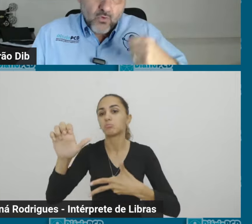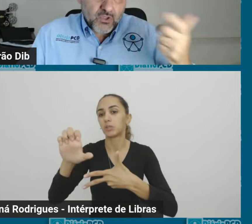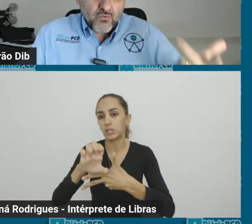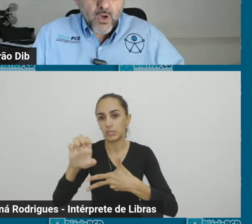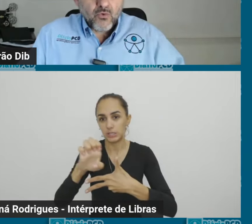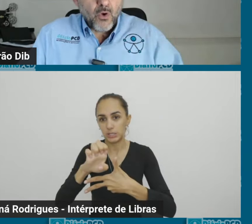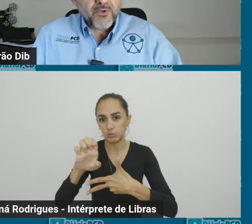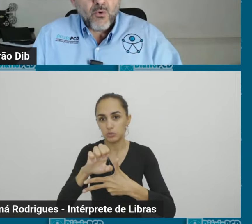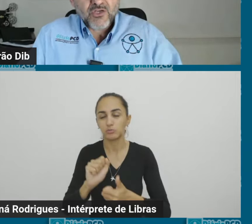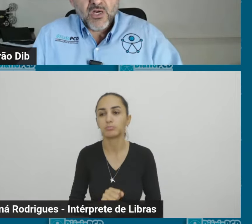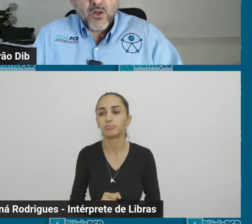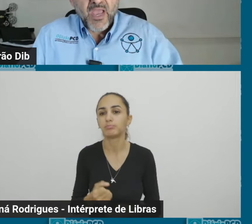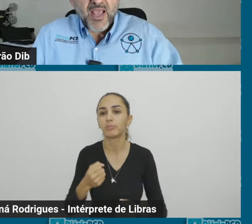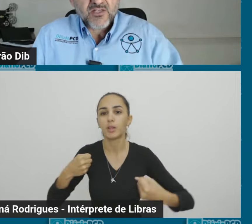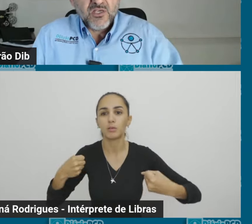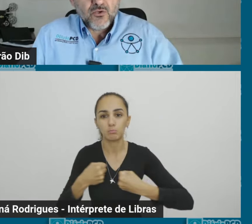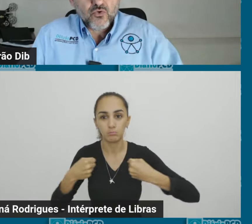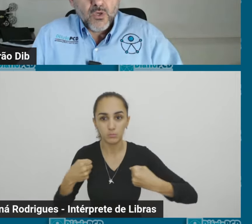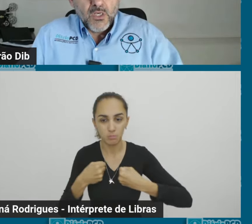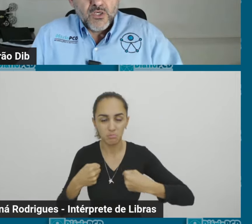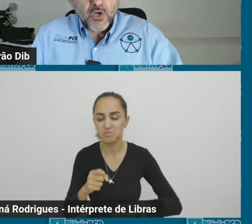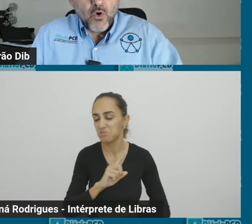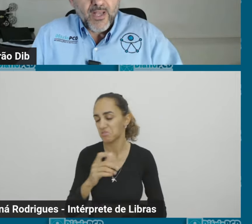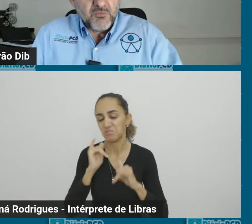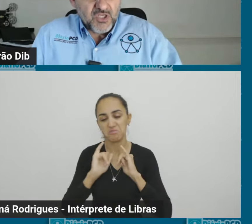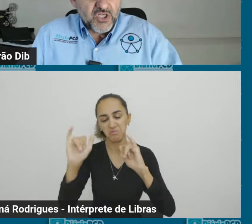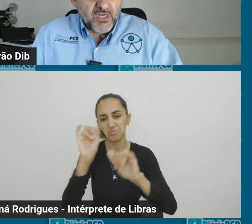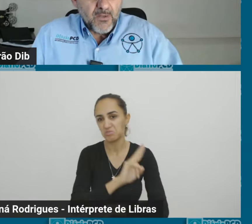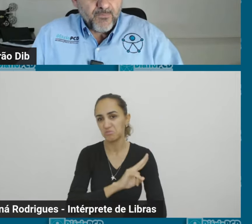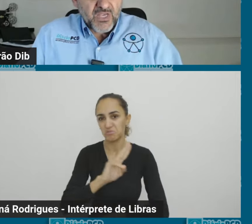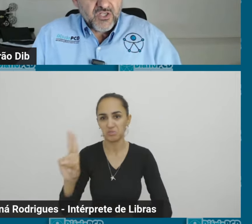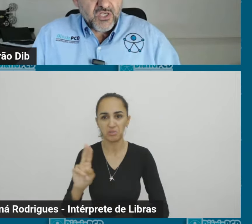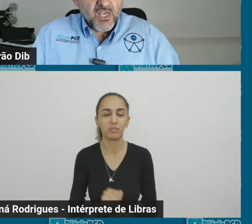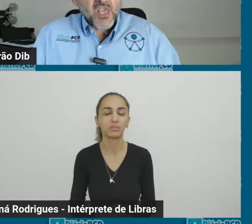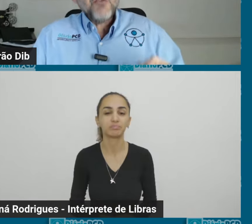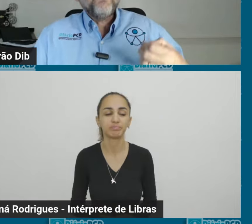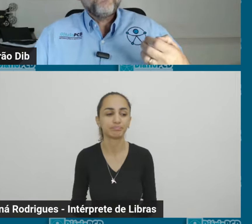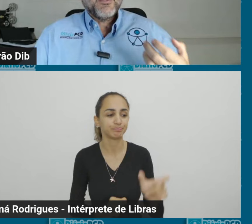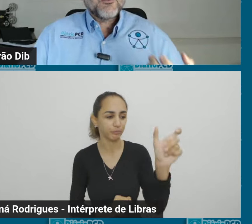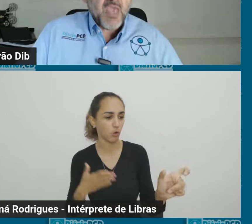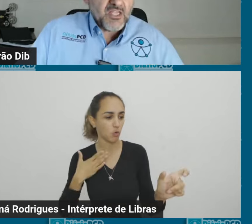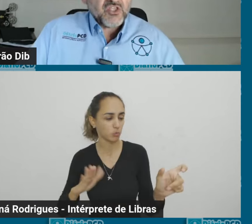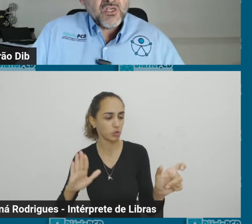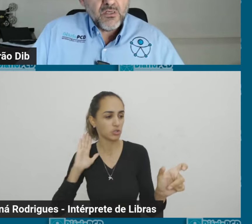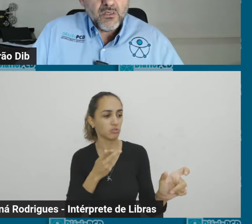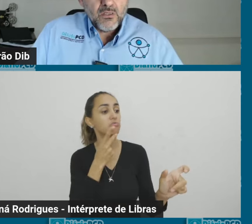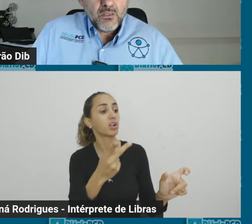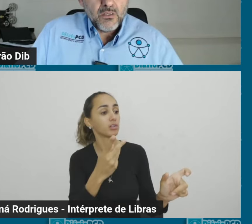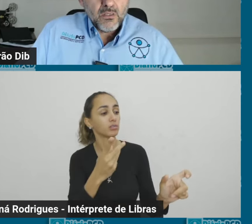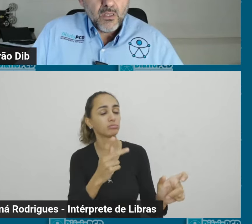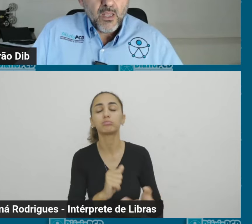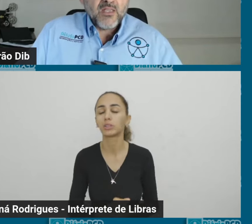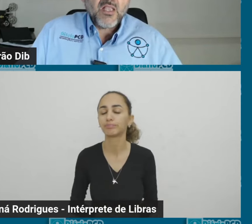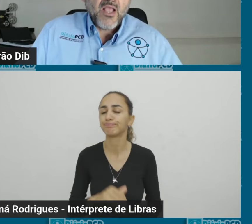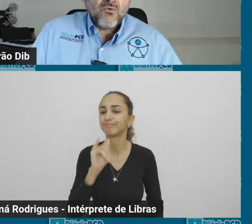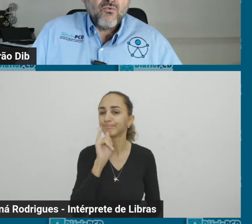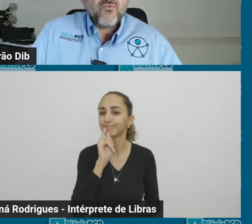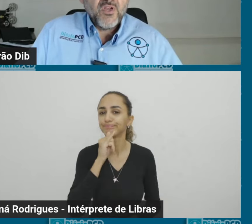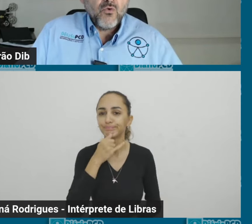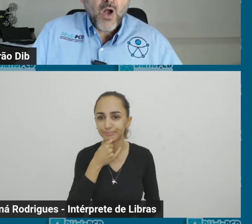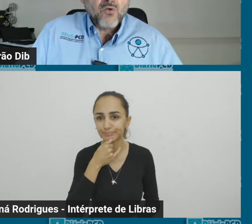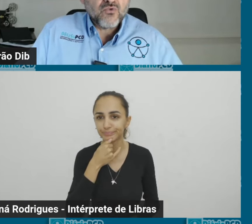candidatos, eu não vou divulgar o nome, porque eu acho que ele não merece isso, chegou a admitir de que, infelizmente, ele